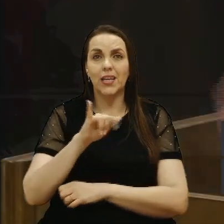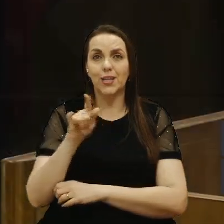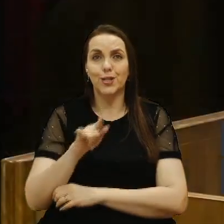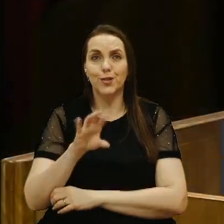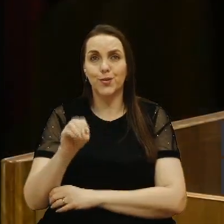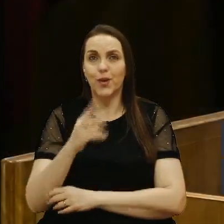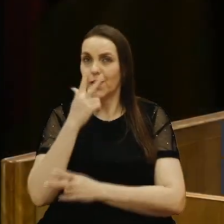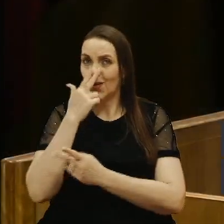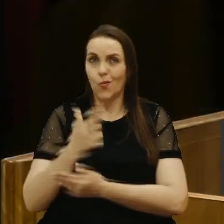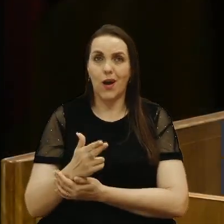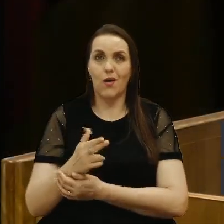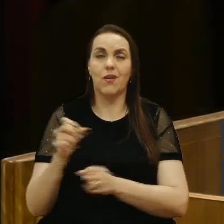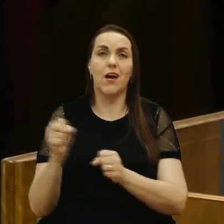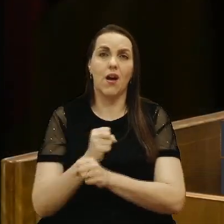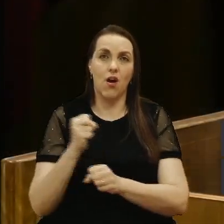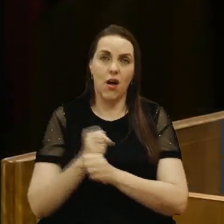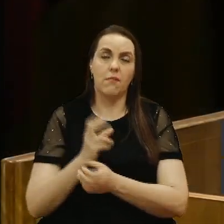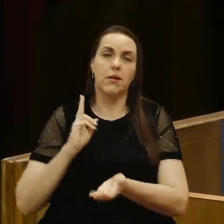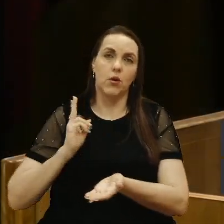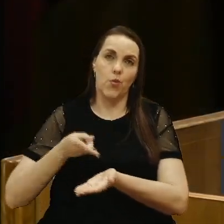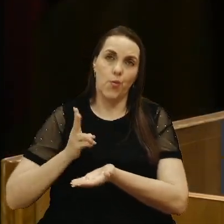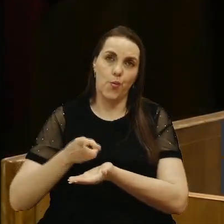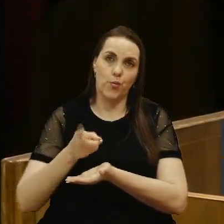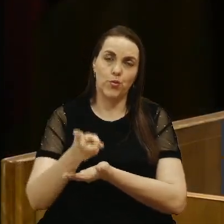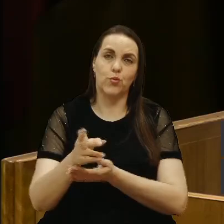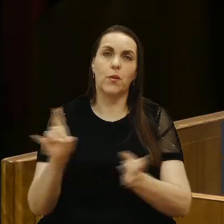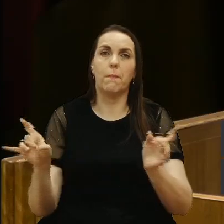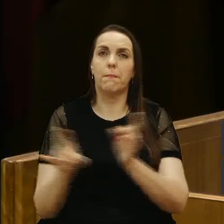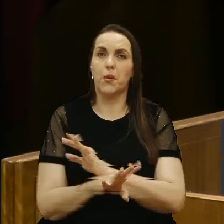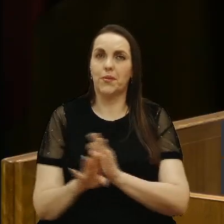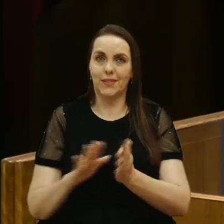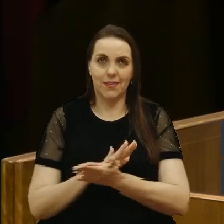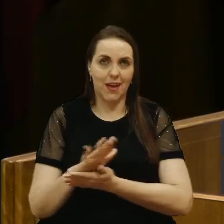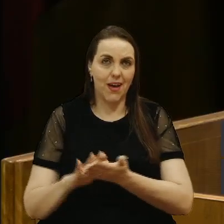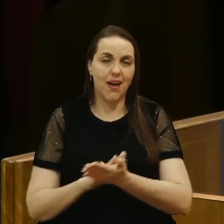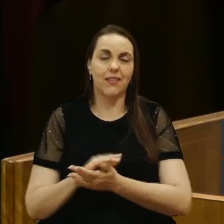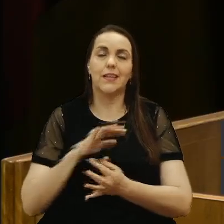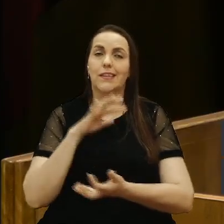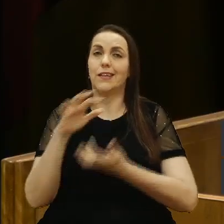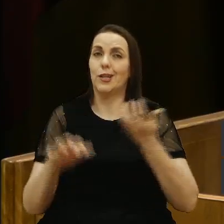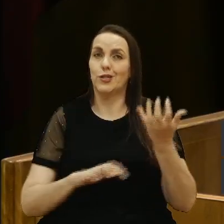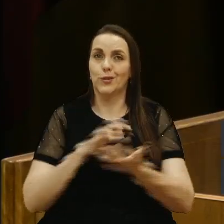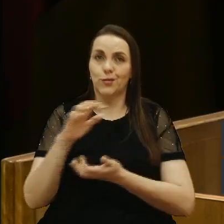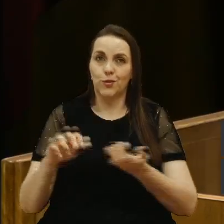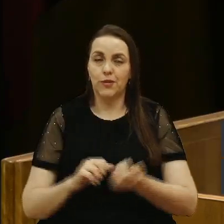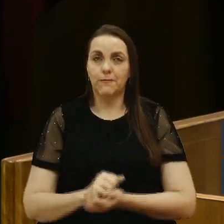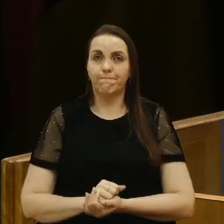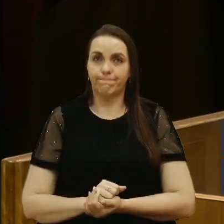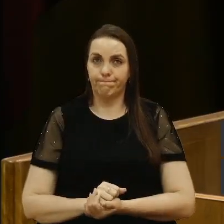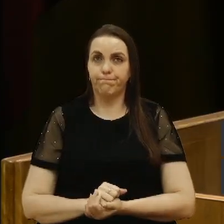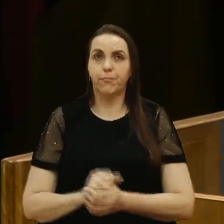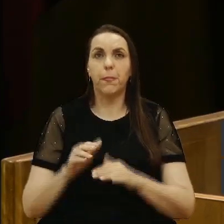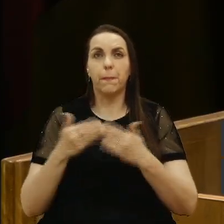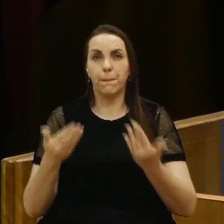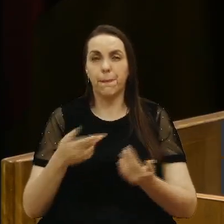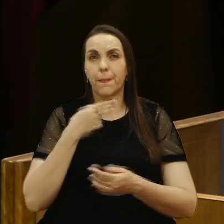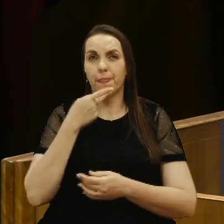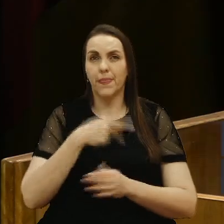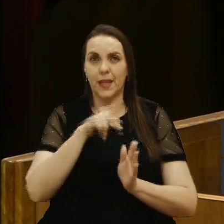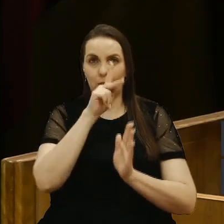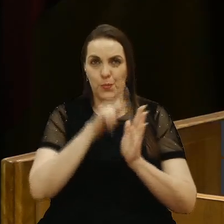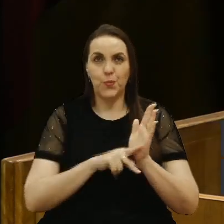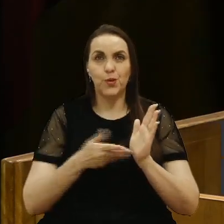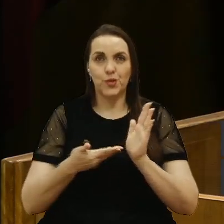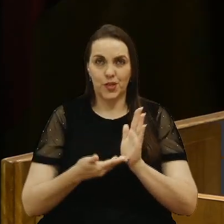coisa. A obra continua lá, inacabada, gerando transtornos. E quando a gente fala desse projeto,